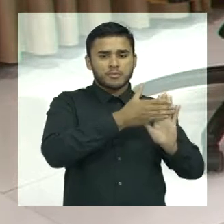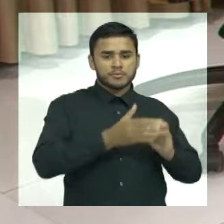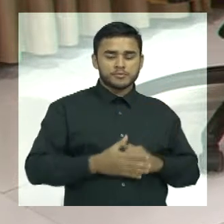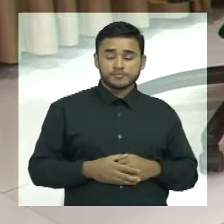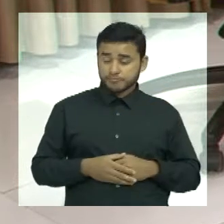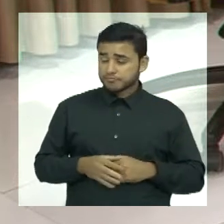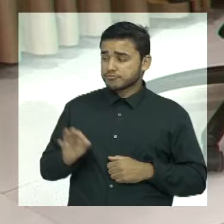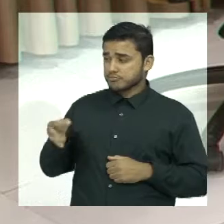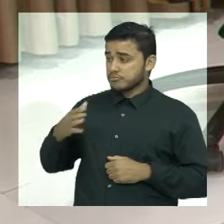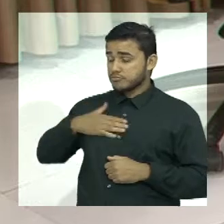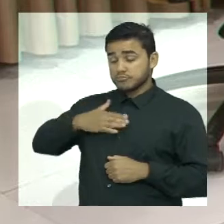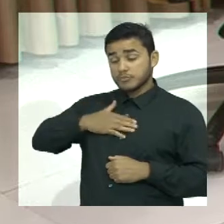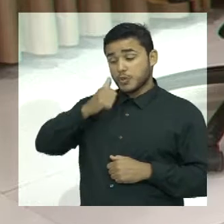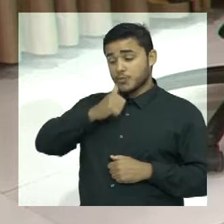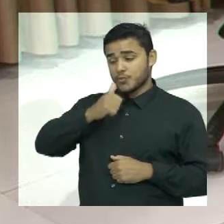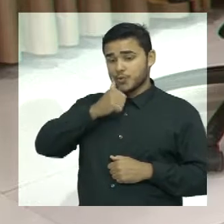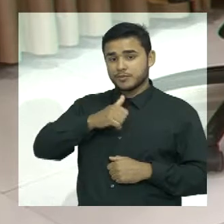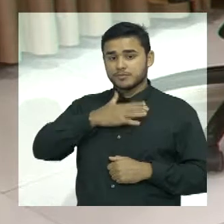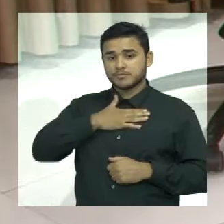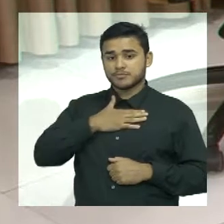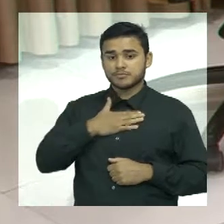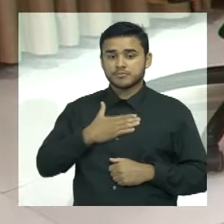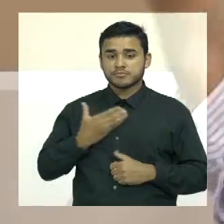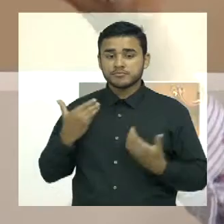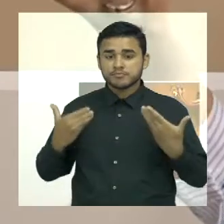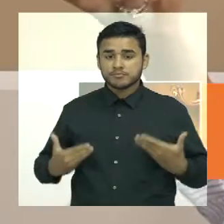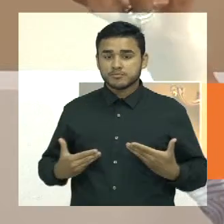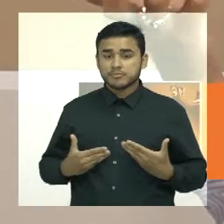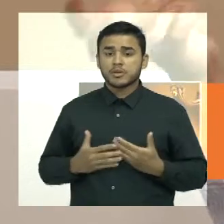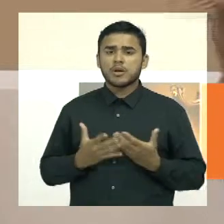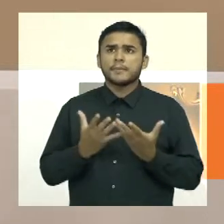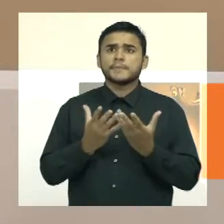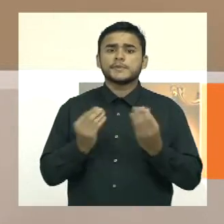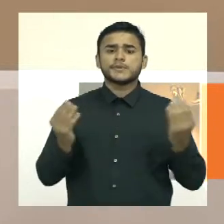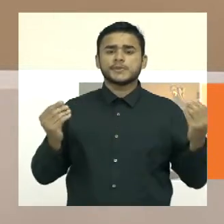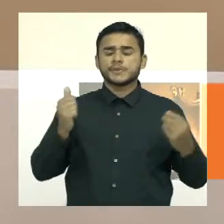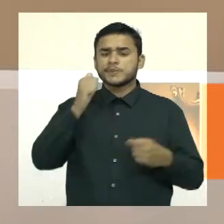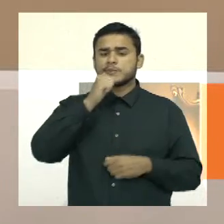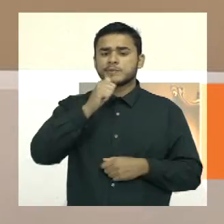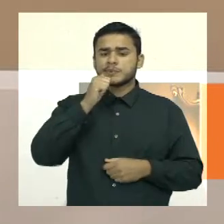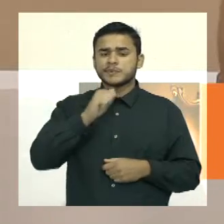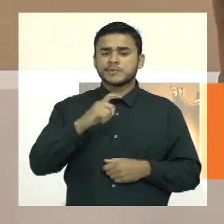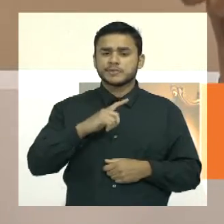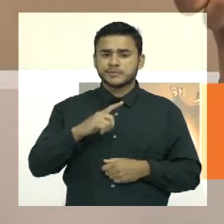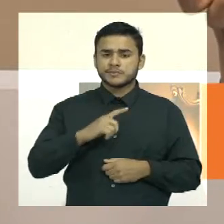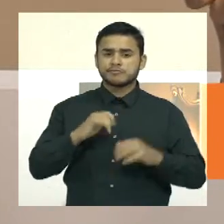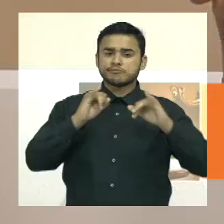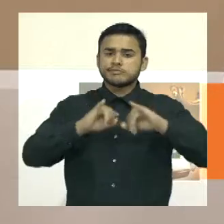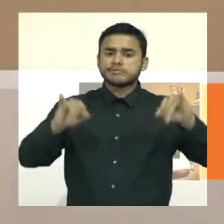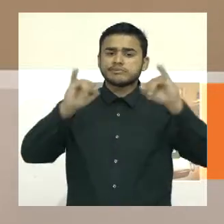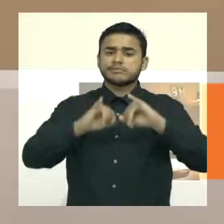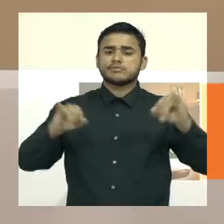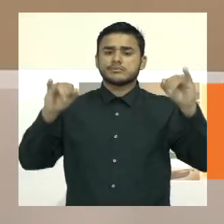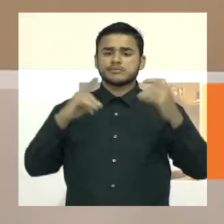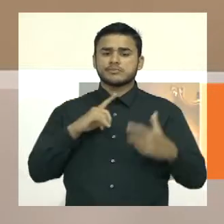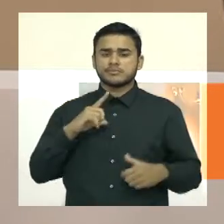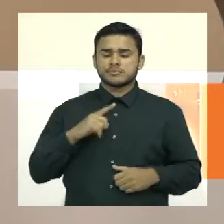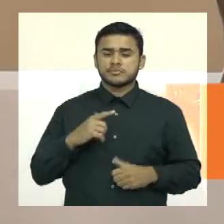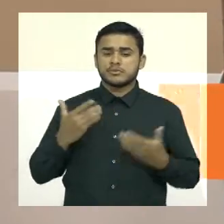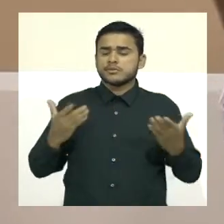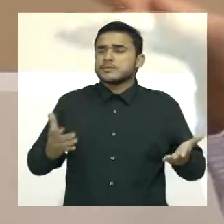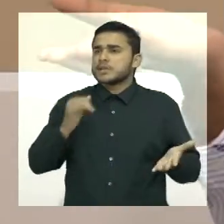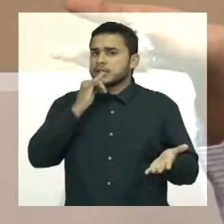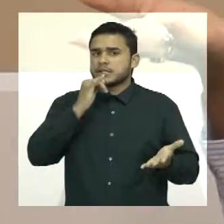mulher, né? Porque muitas mulheres têm se apropriado da voz de todas nós, e eu cito aqui,